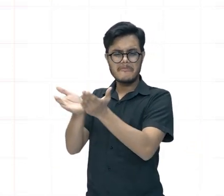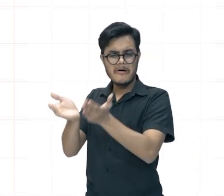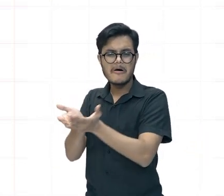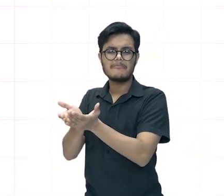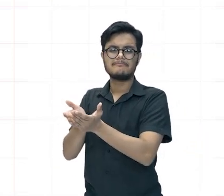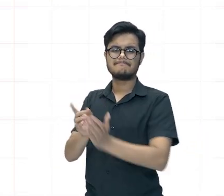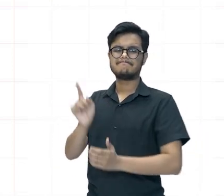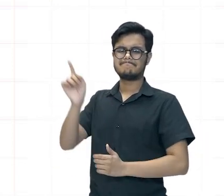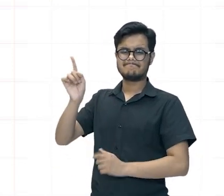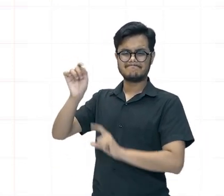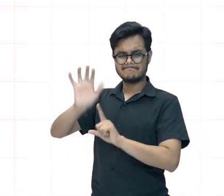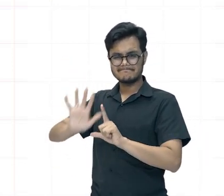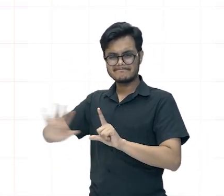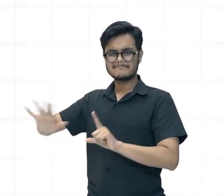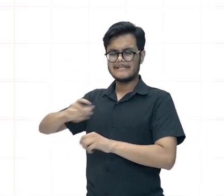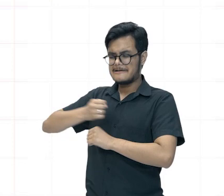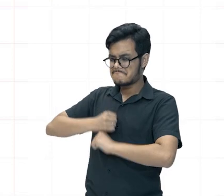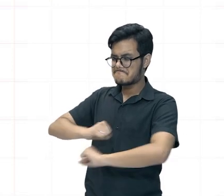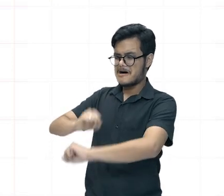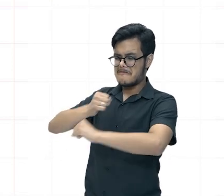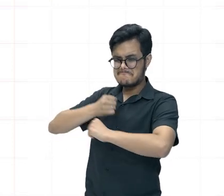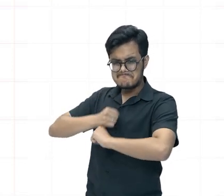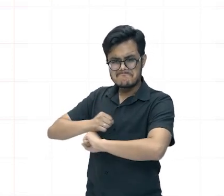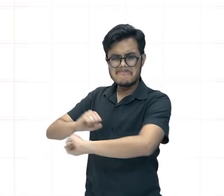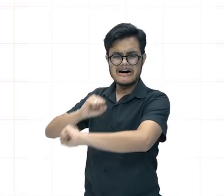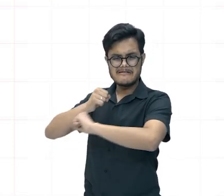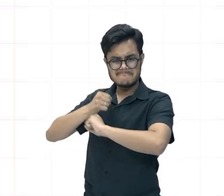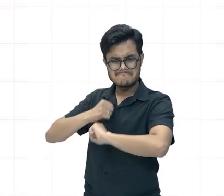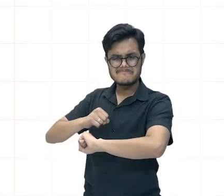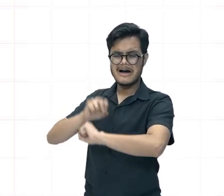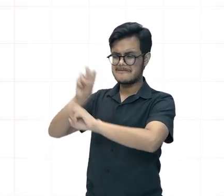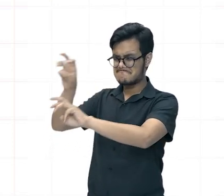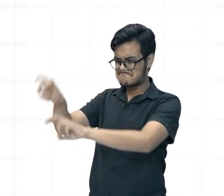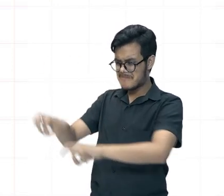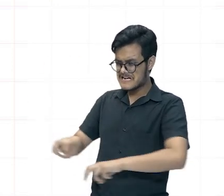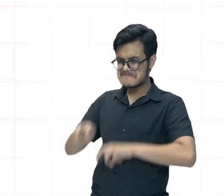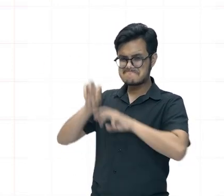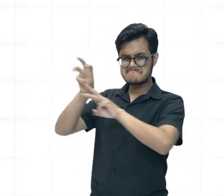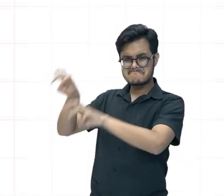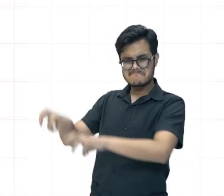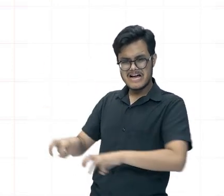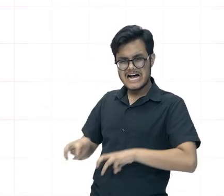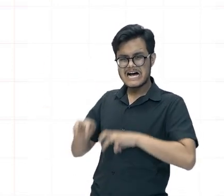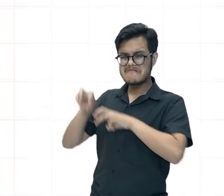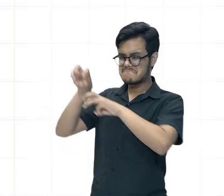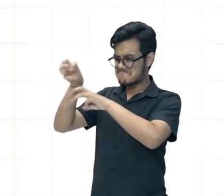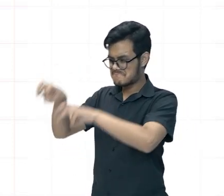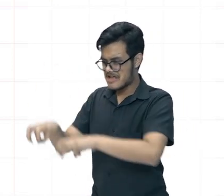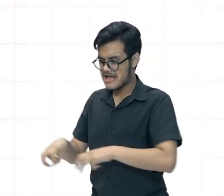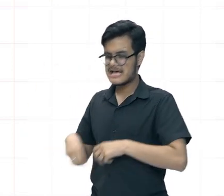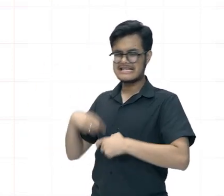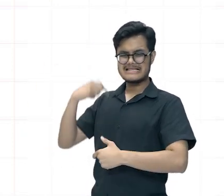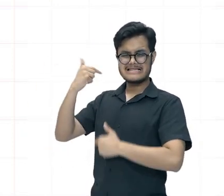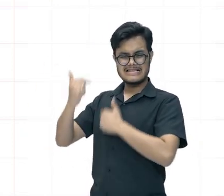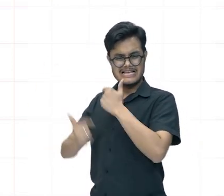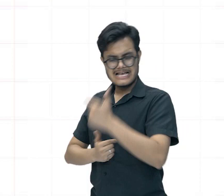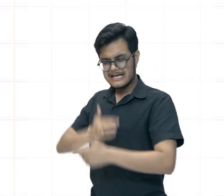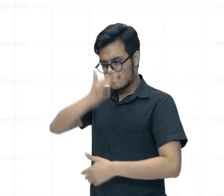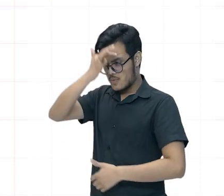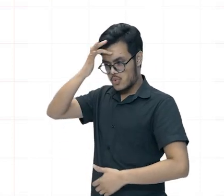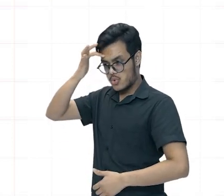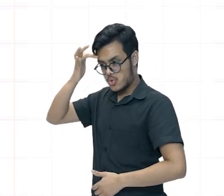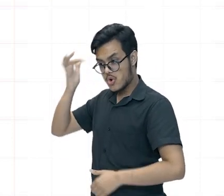essa imagem, eles estão lavrando as terras, né? Então, é aquela pessoa, aqueles camponeses que mais trabalhavam, era a classe que